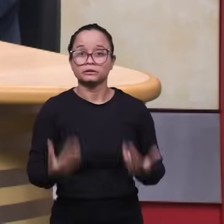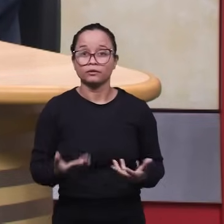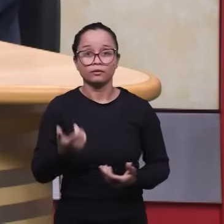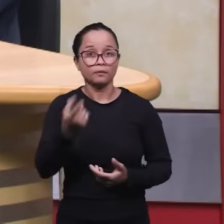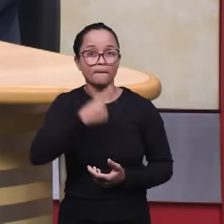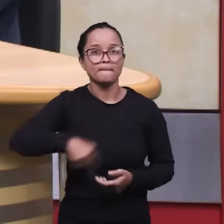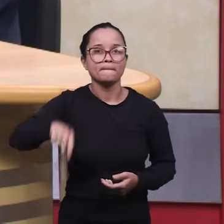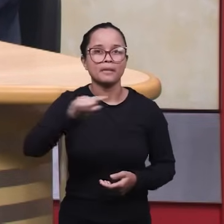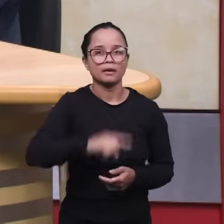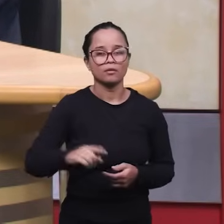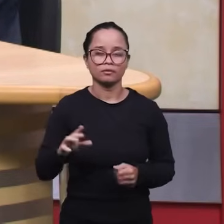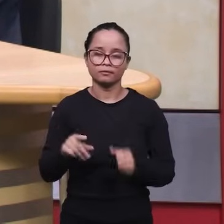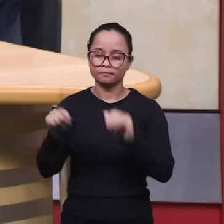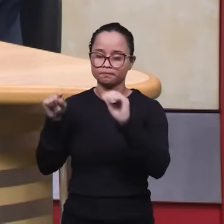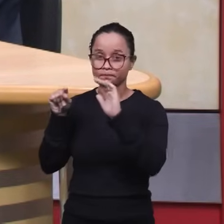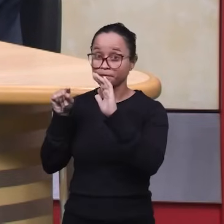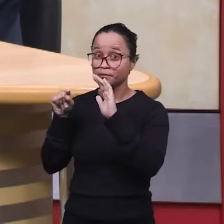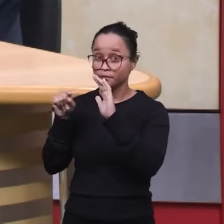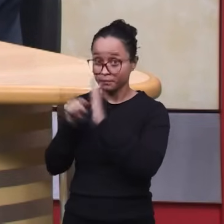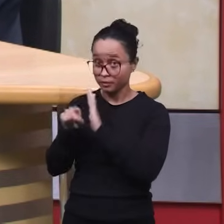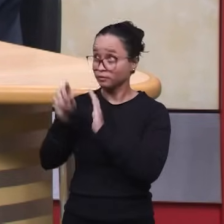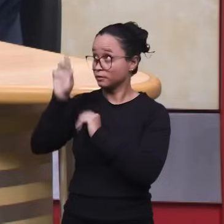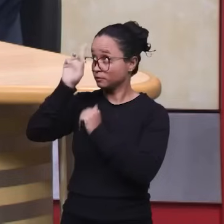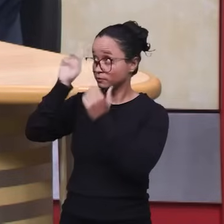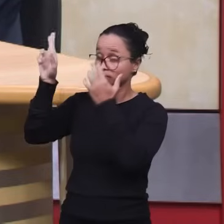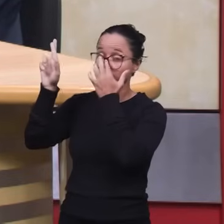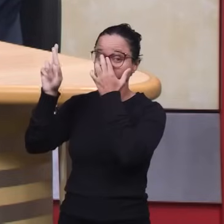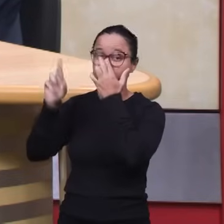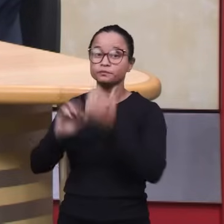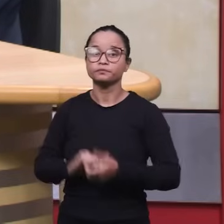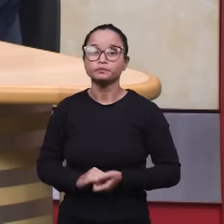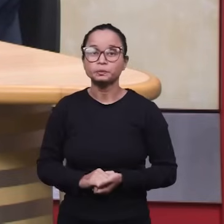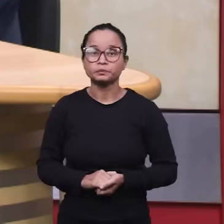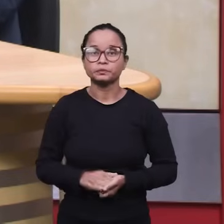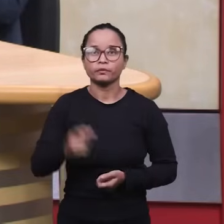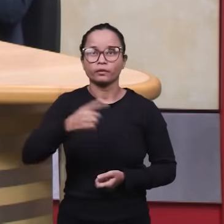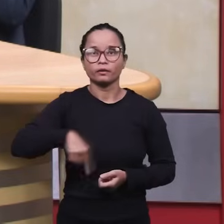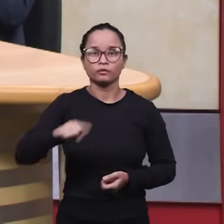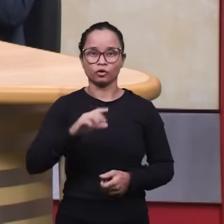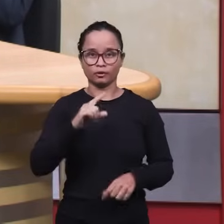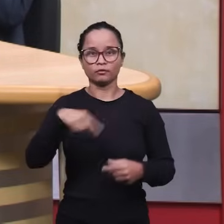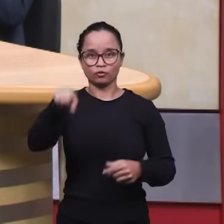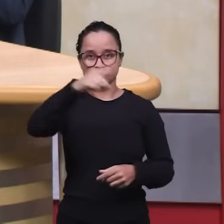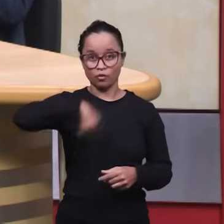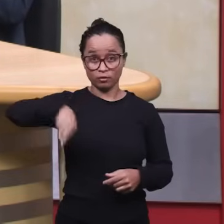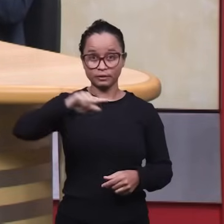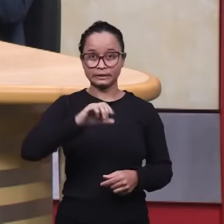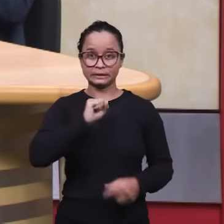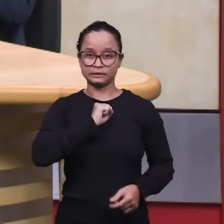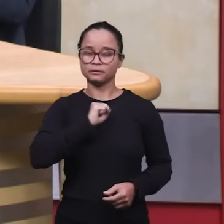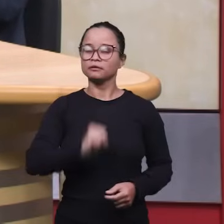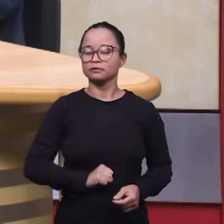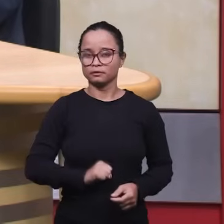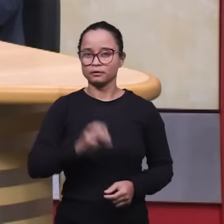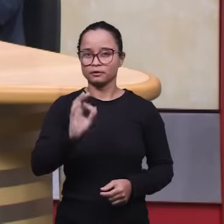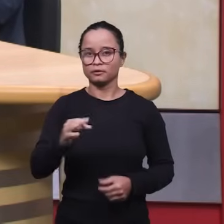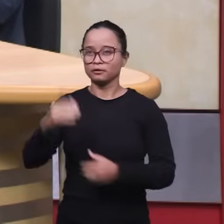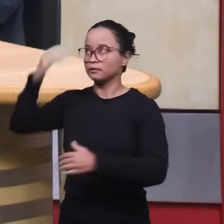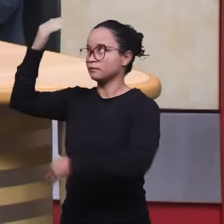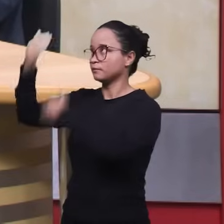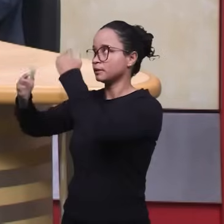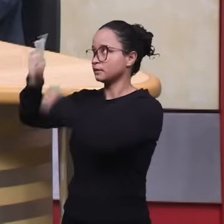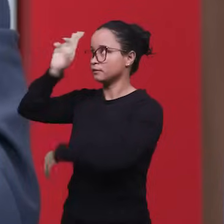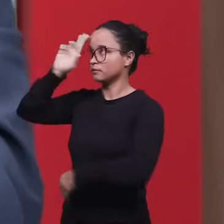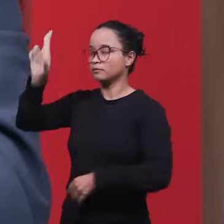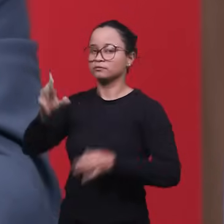Tanto que para nós consultarmos ao Senhor, nós somos sacerdotes. Nós vamos à presença do